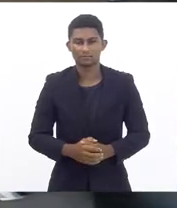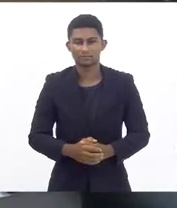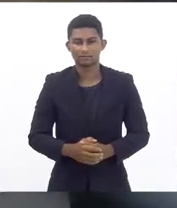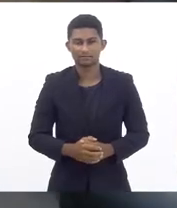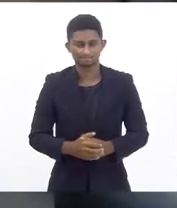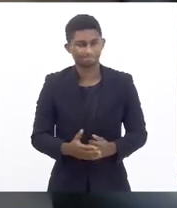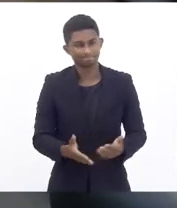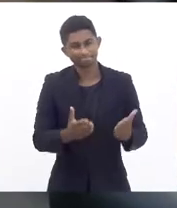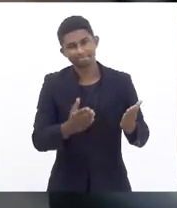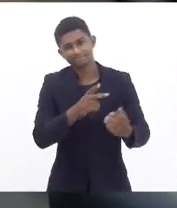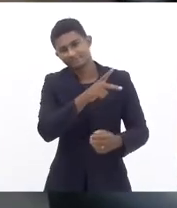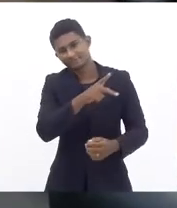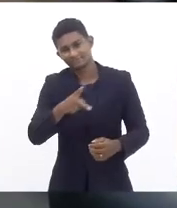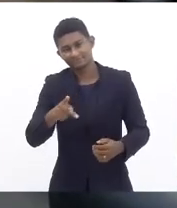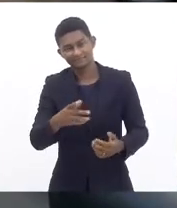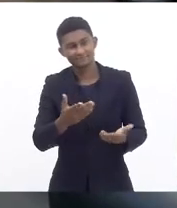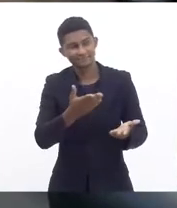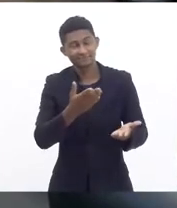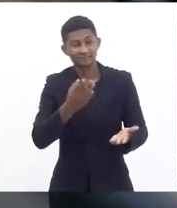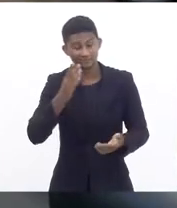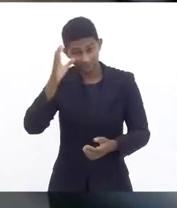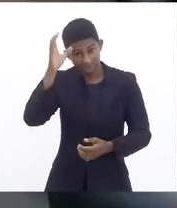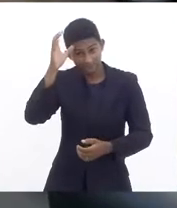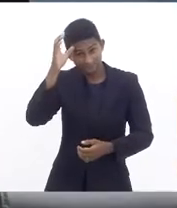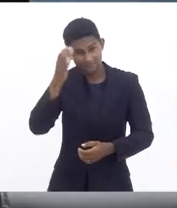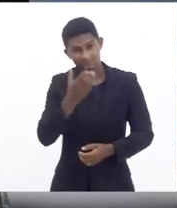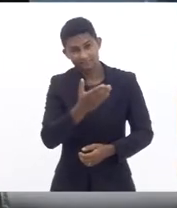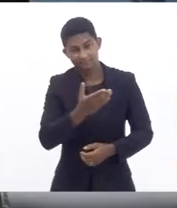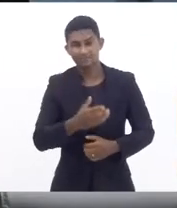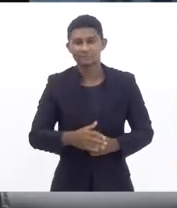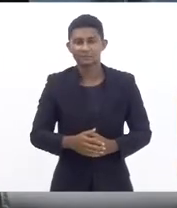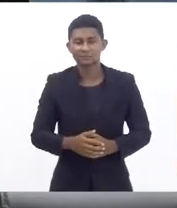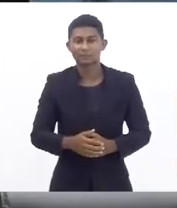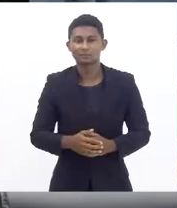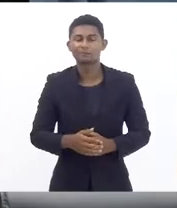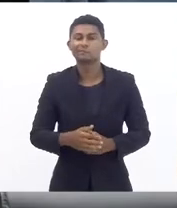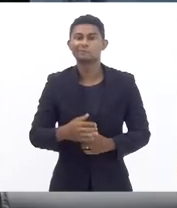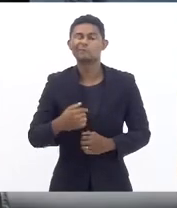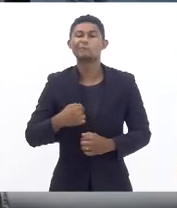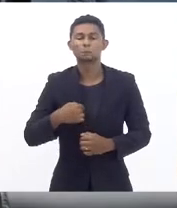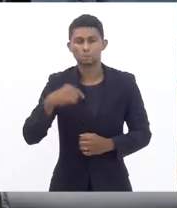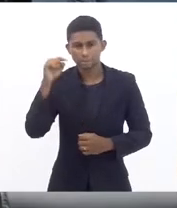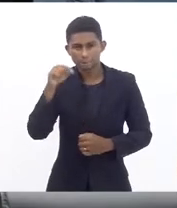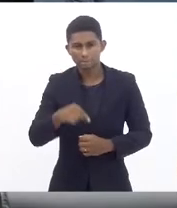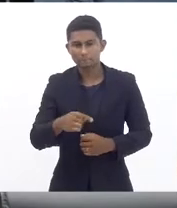Senhora presidente, deputada Tia Ju, queria inicialmente saudar